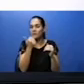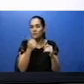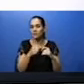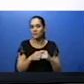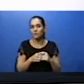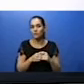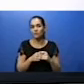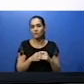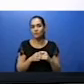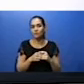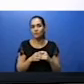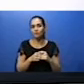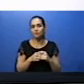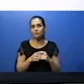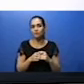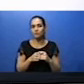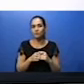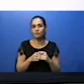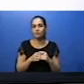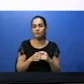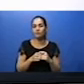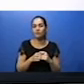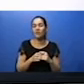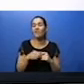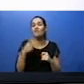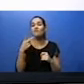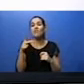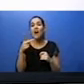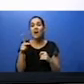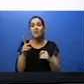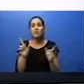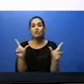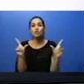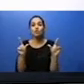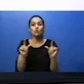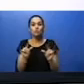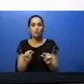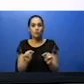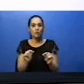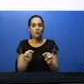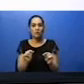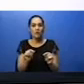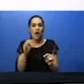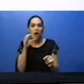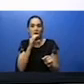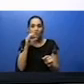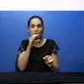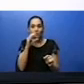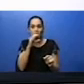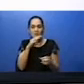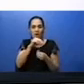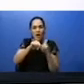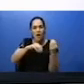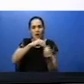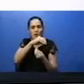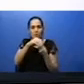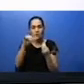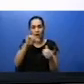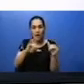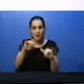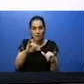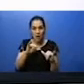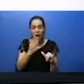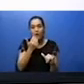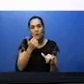a reação química, ou seja, ele vai diminuir a velocidade das reações e aí a gente vai conservar o alimento